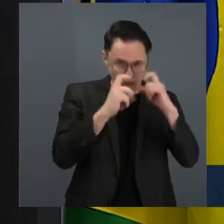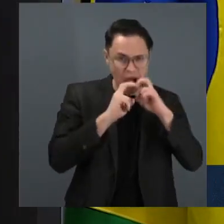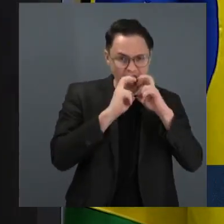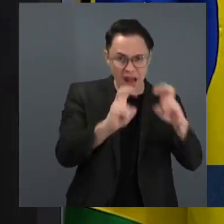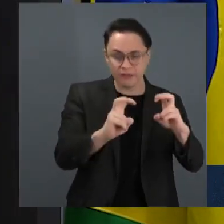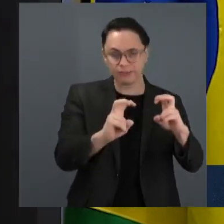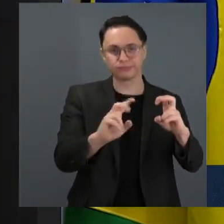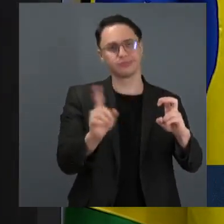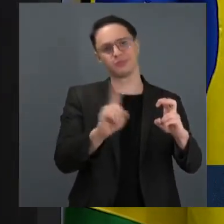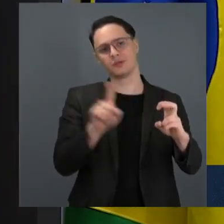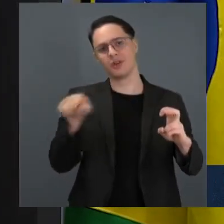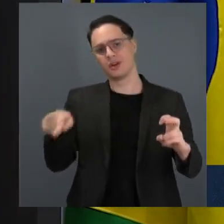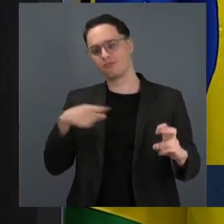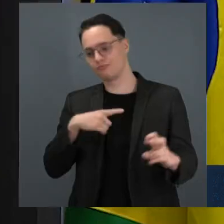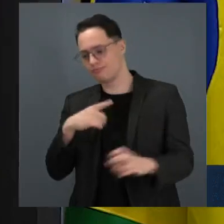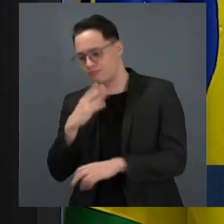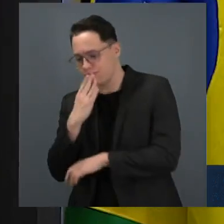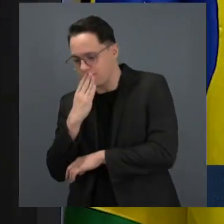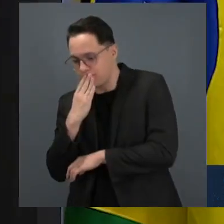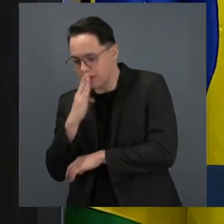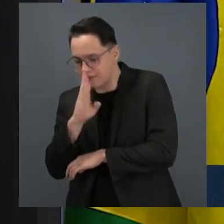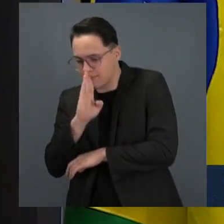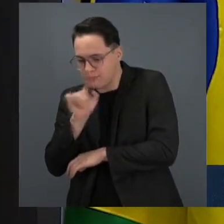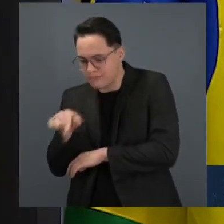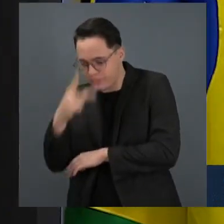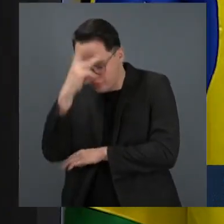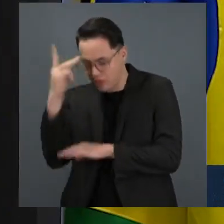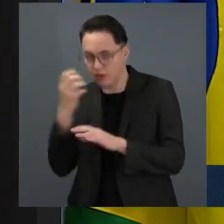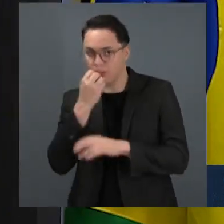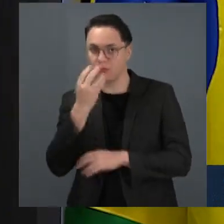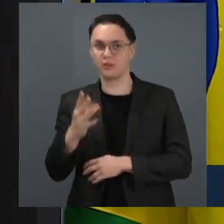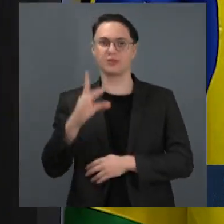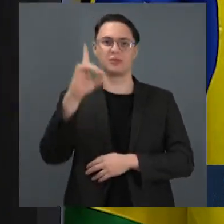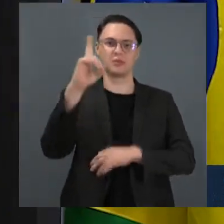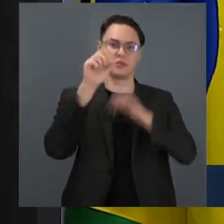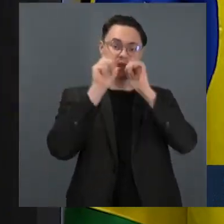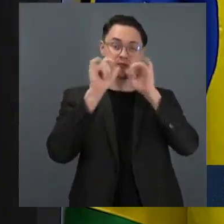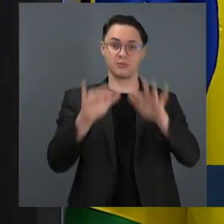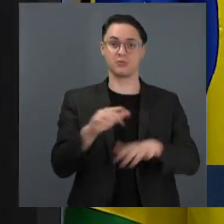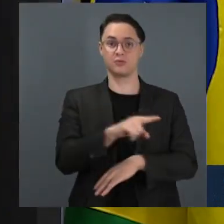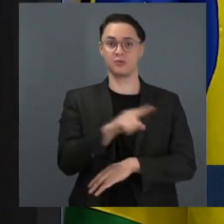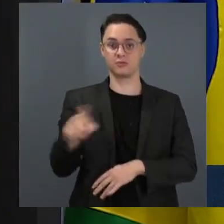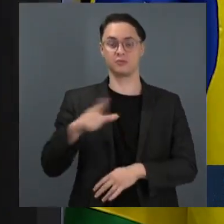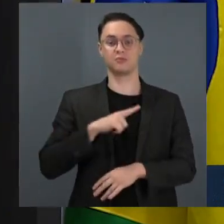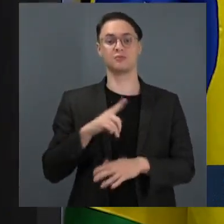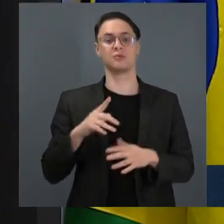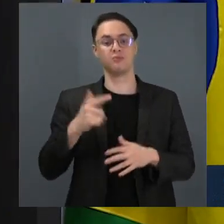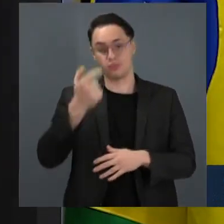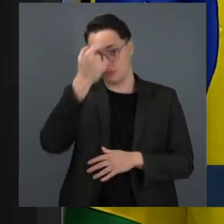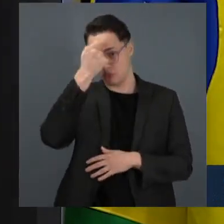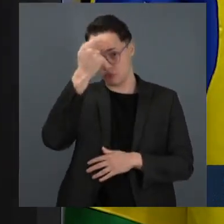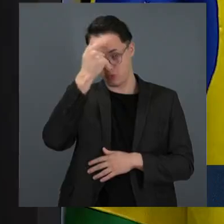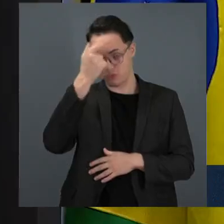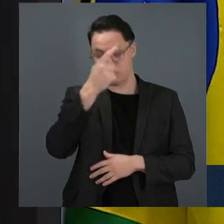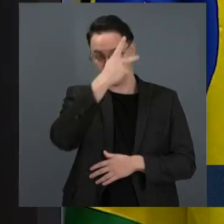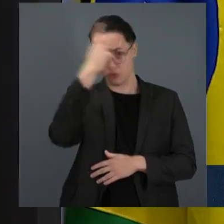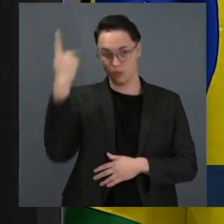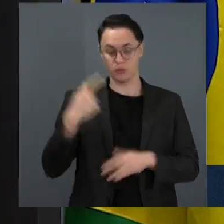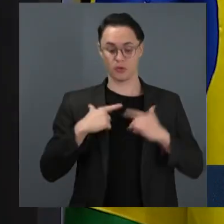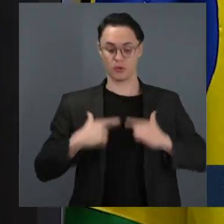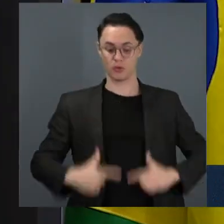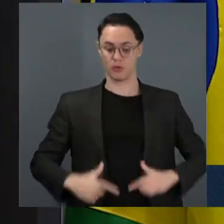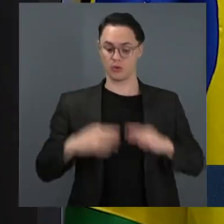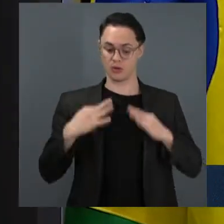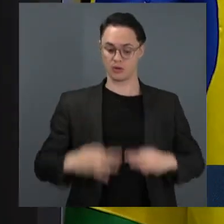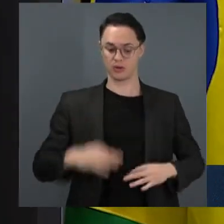corruptos, é o silêncio dos bons. Que Deus abençoe e que tenha muita abundância a consciência dos homens de bem desse Brasil e se